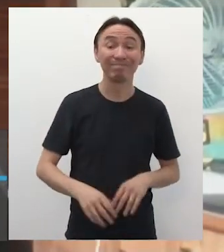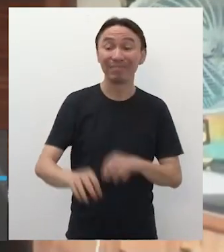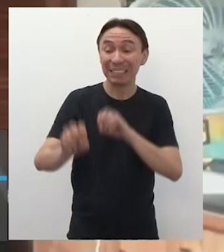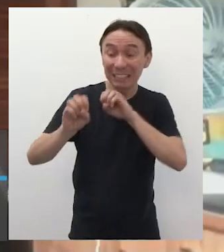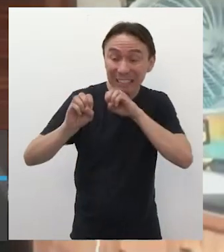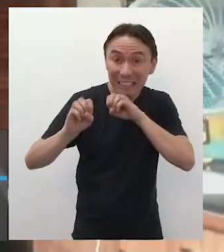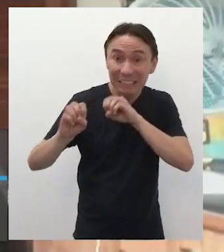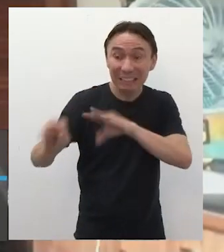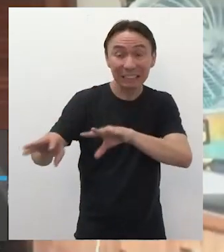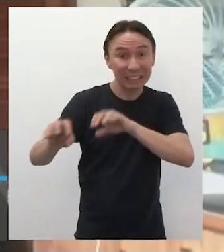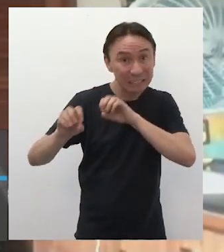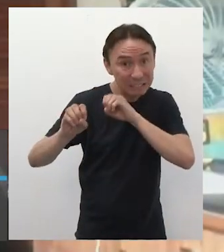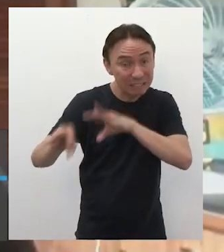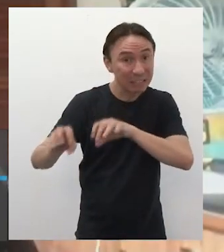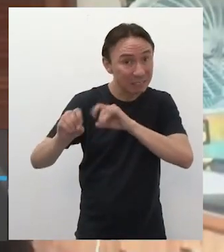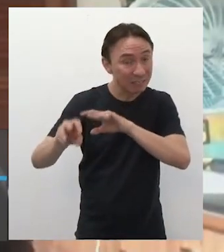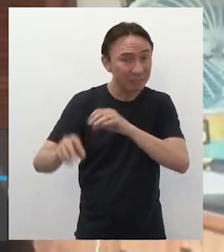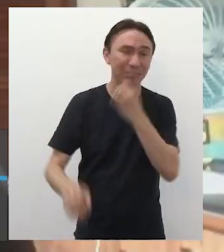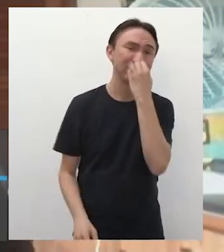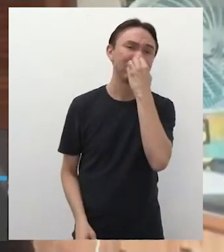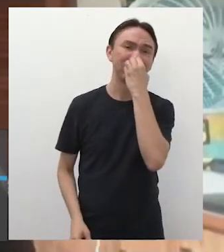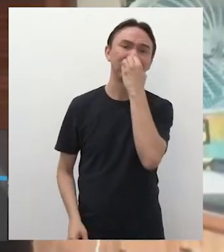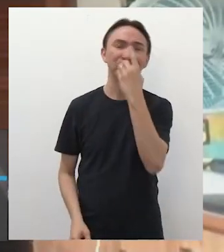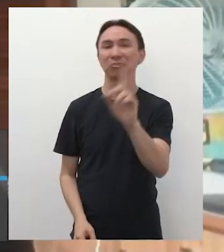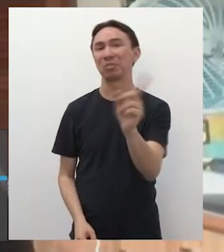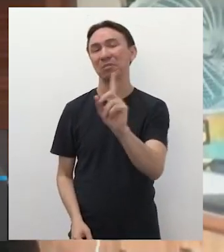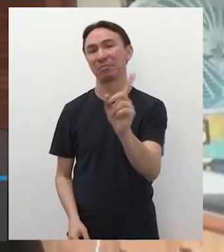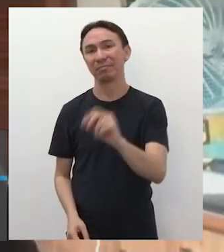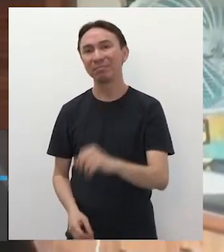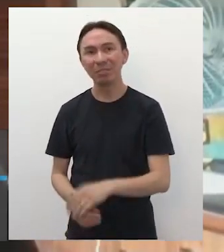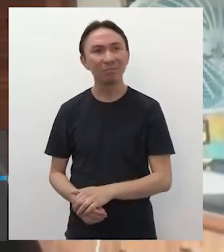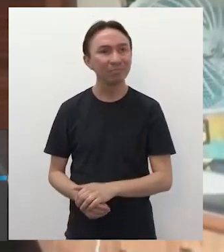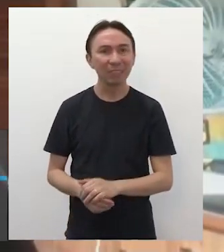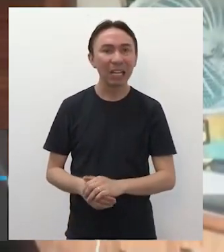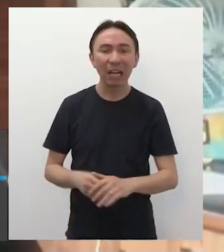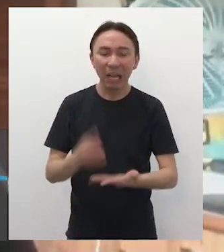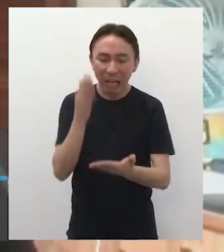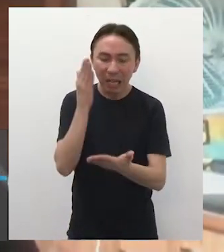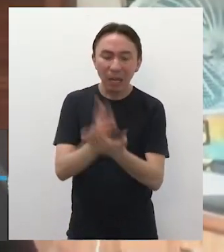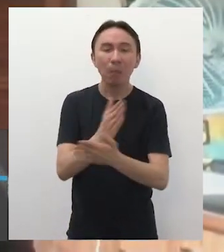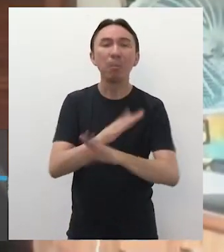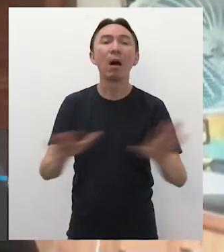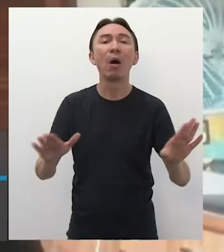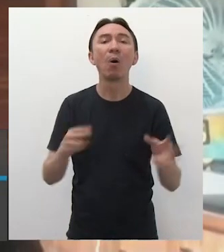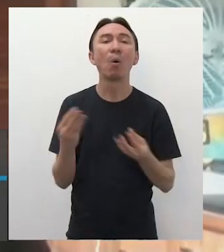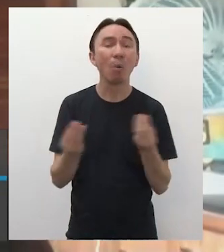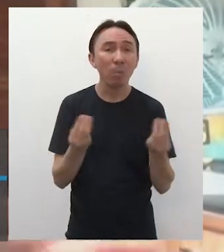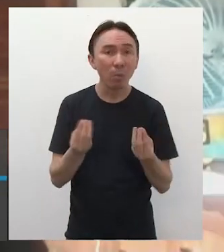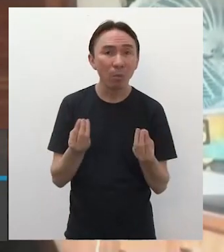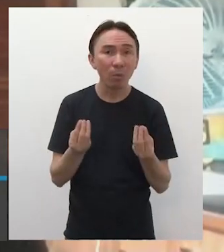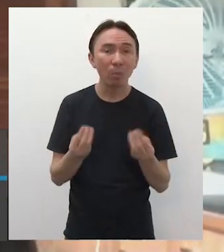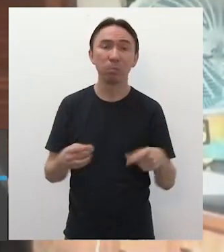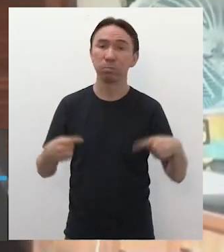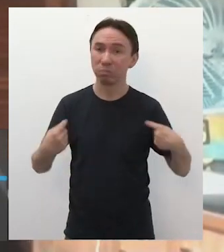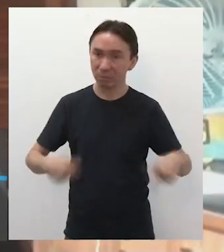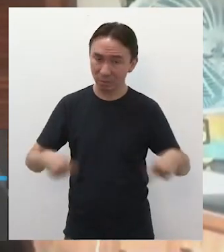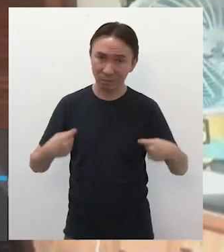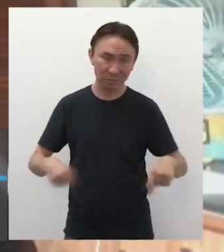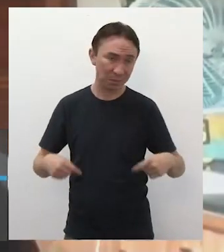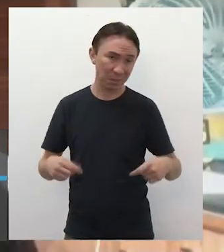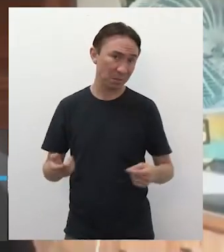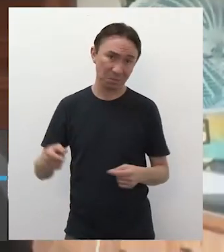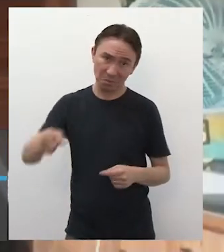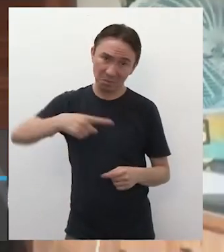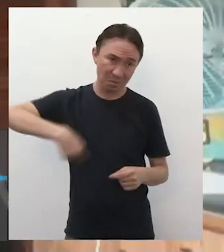vista formativo. Como romper com isso? Primeiro, conhecendo sobre o conteúdo, como o que nós estamos fazendo